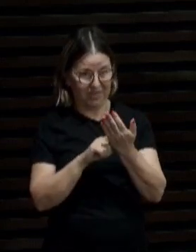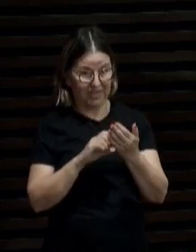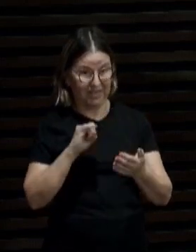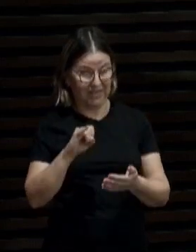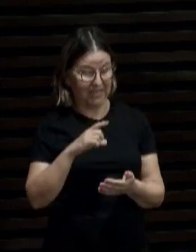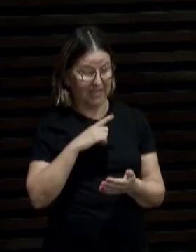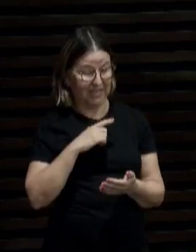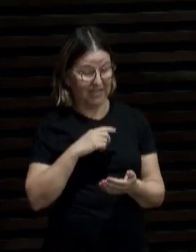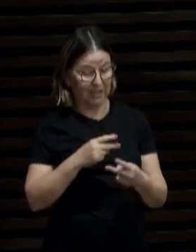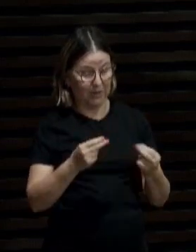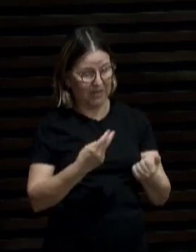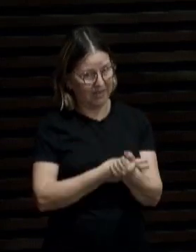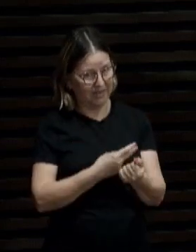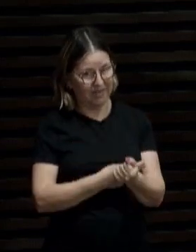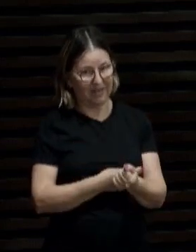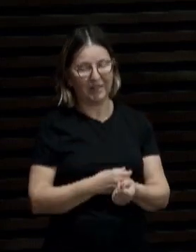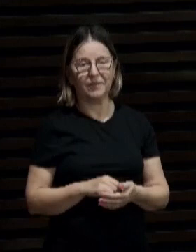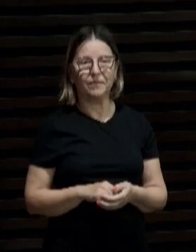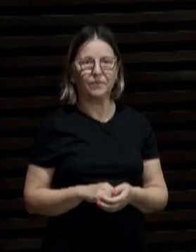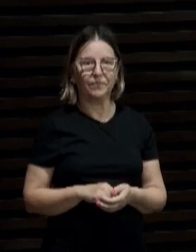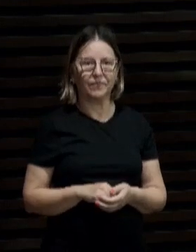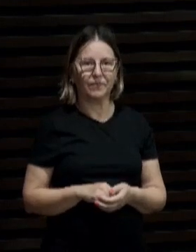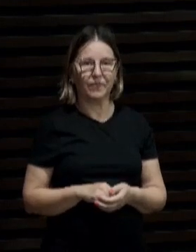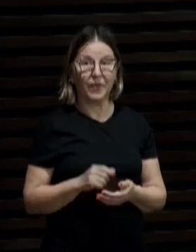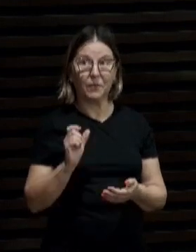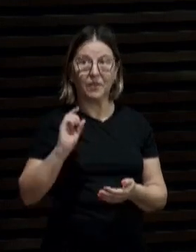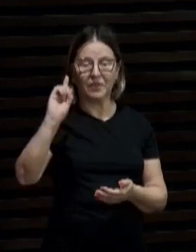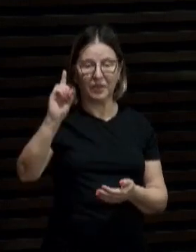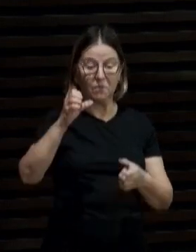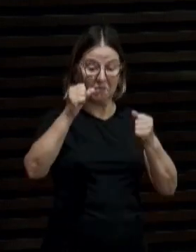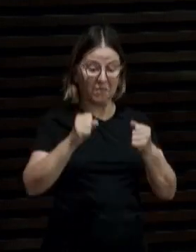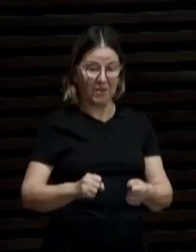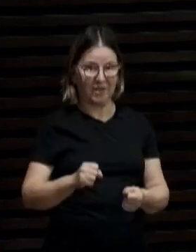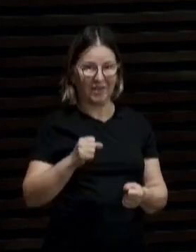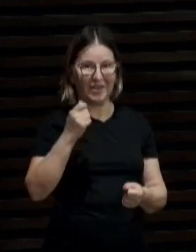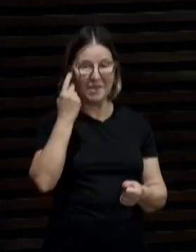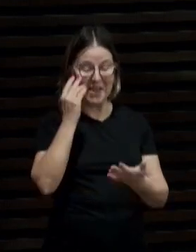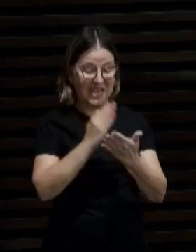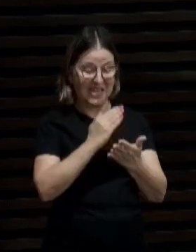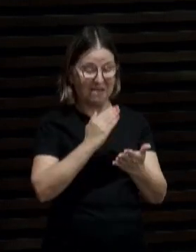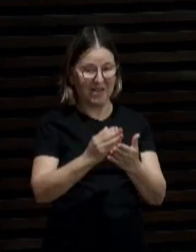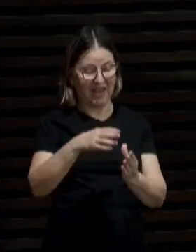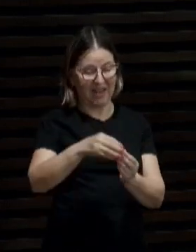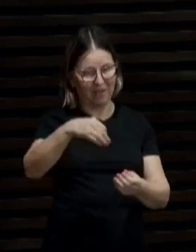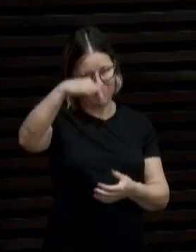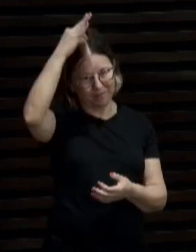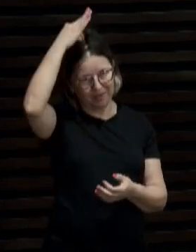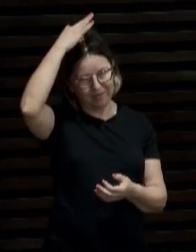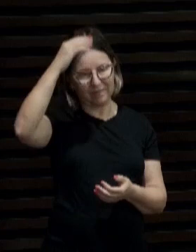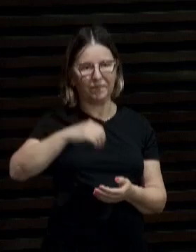Deus para separar alma e espírito. Eu tendo a misturar alma e espírito. A palavra é que vai... isso aqui